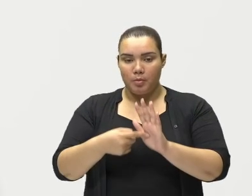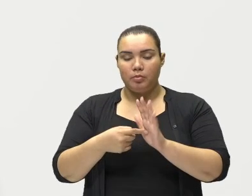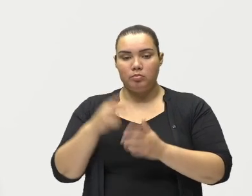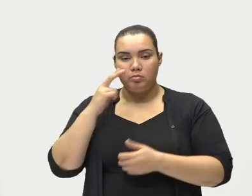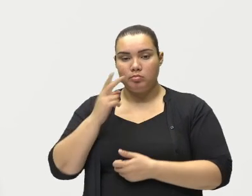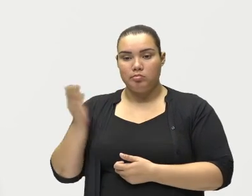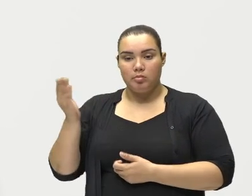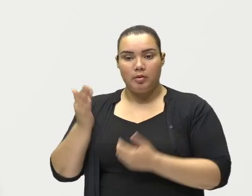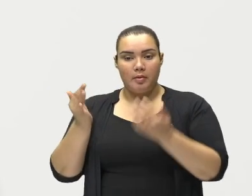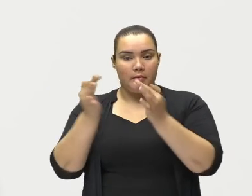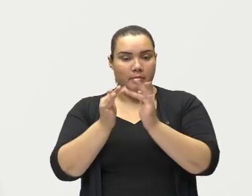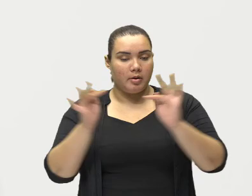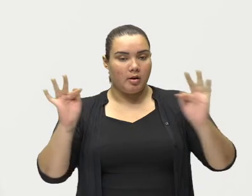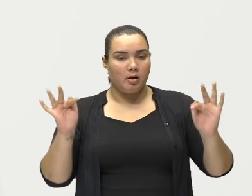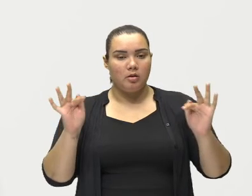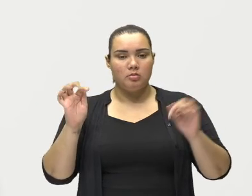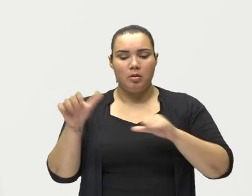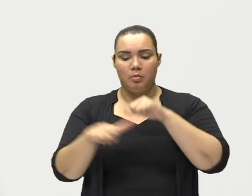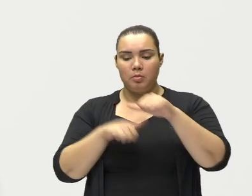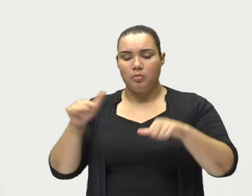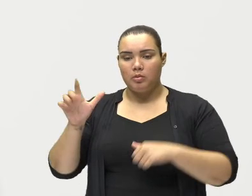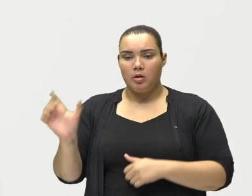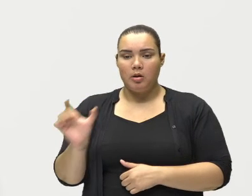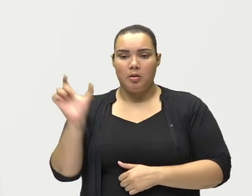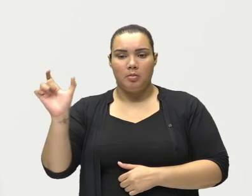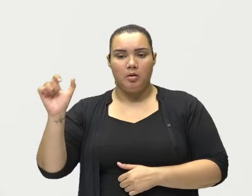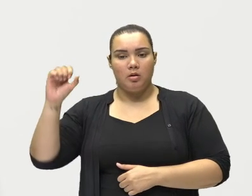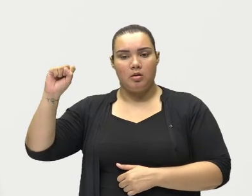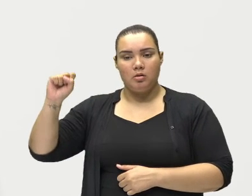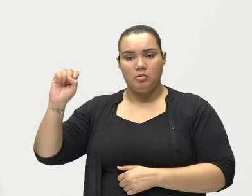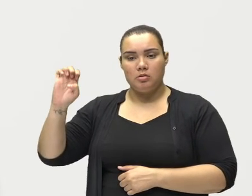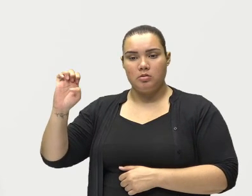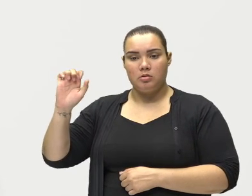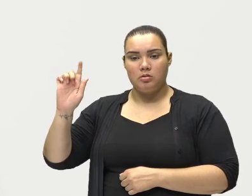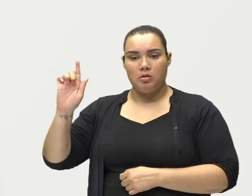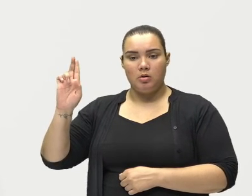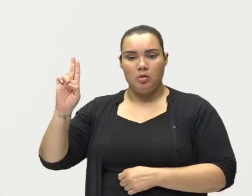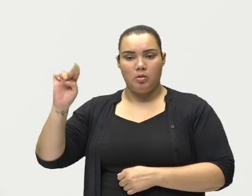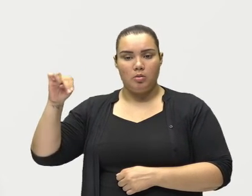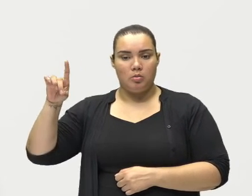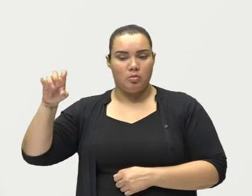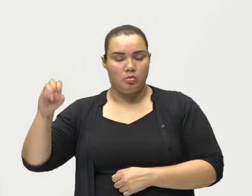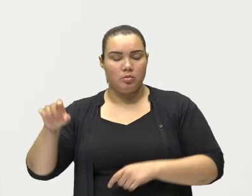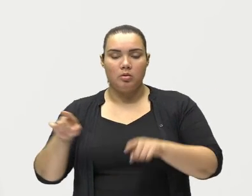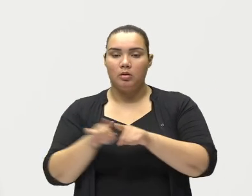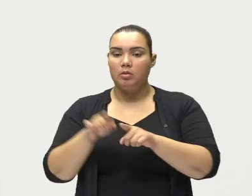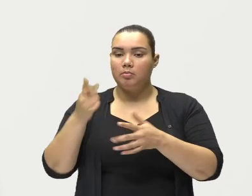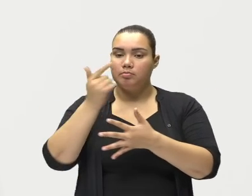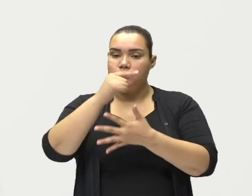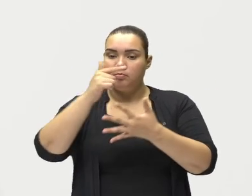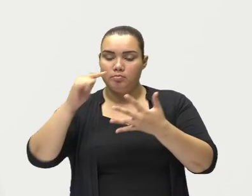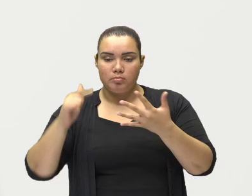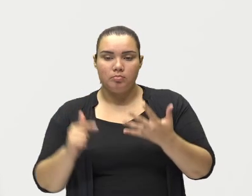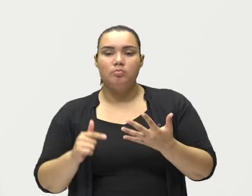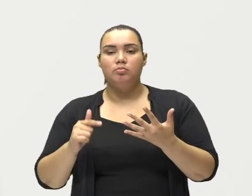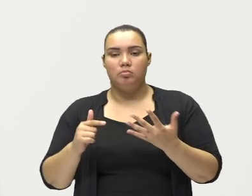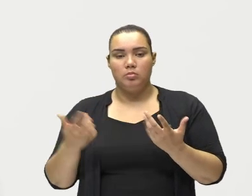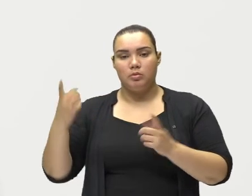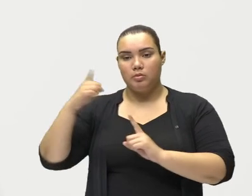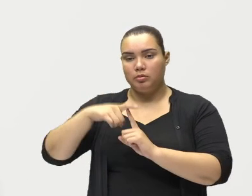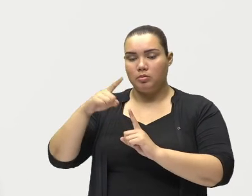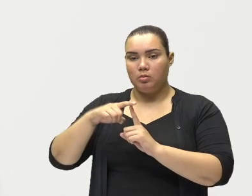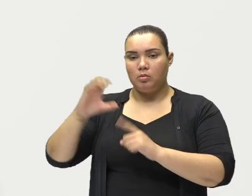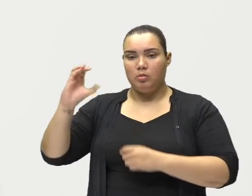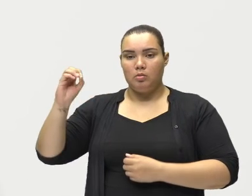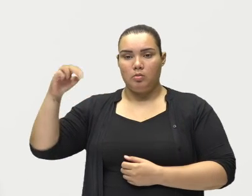seu rosto pálido. Notaram? Assim como as outras aqui, ó, o consoante também vai